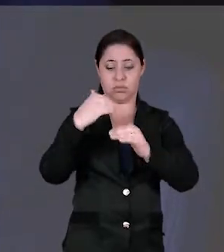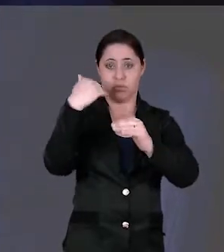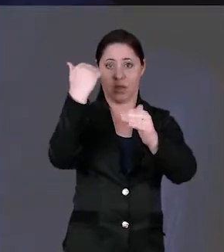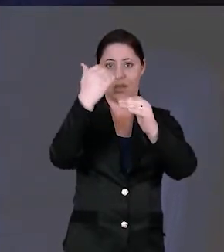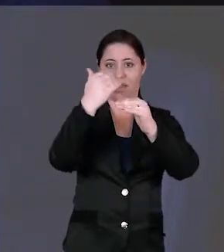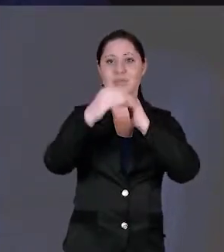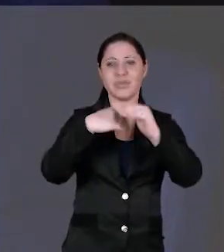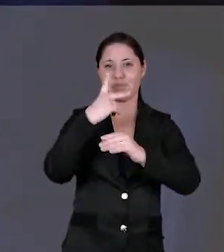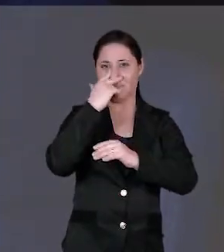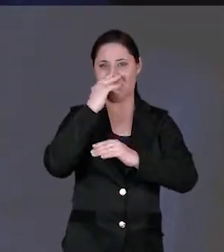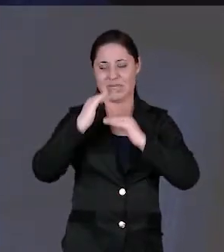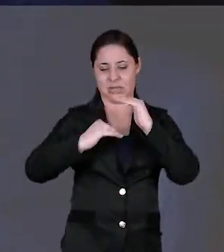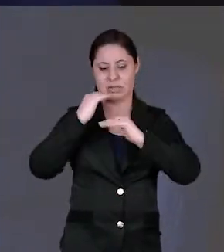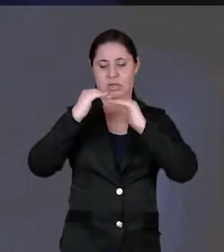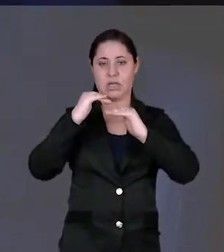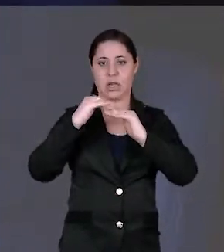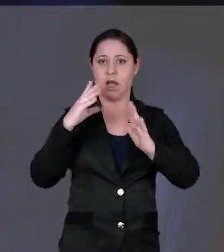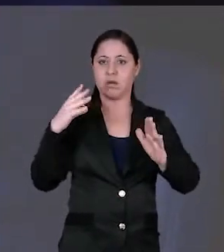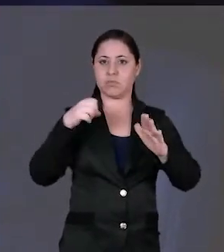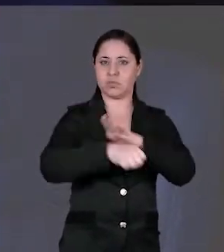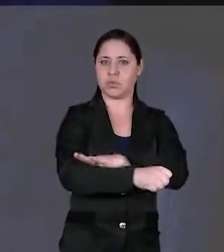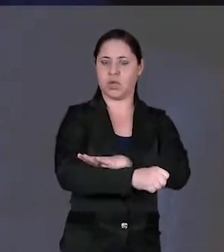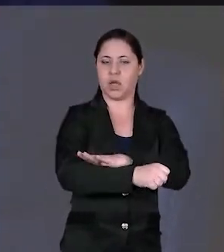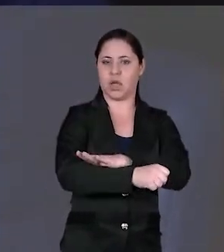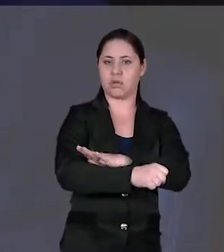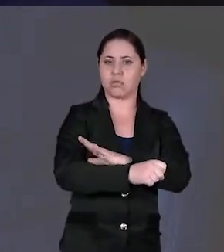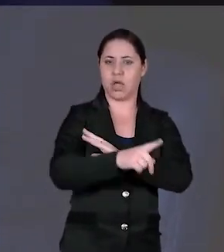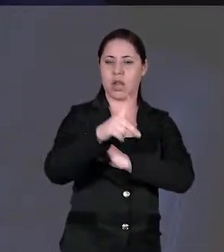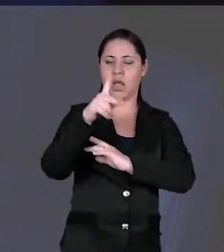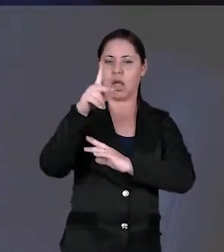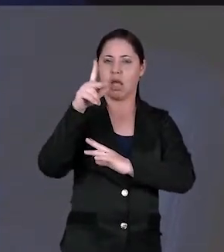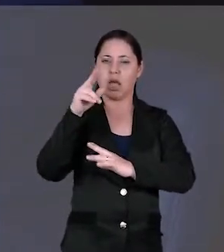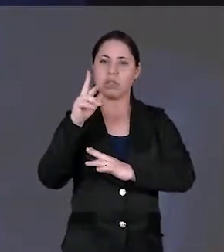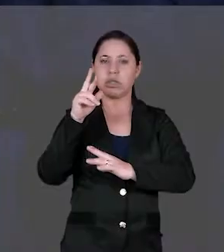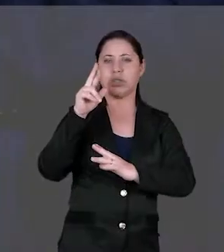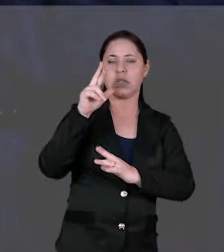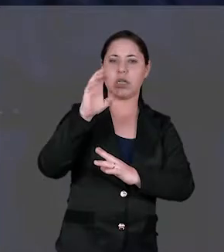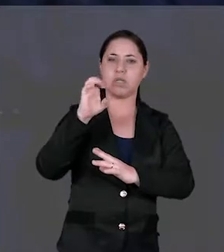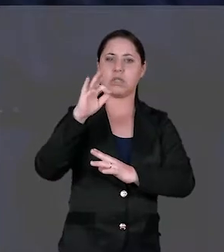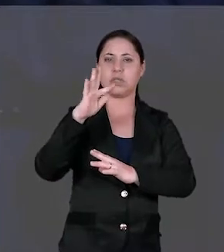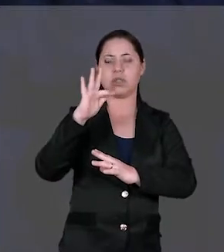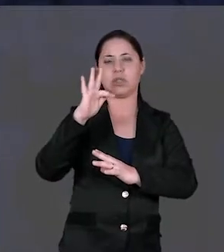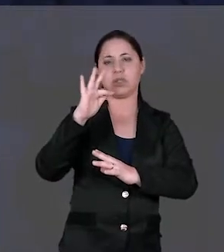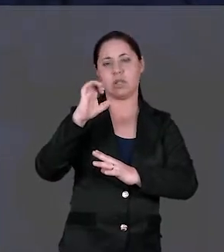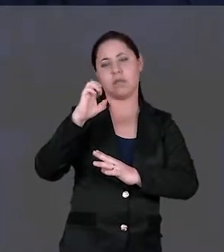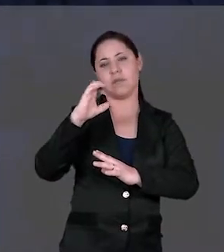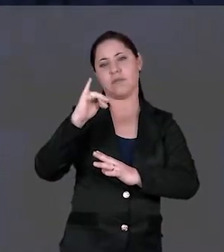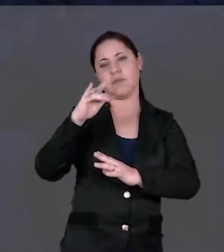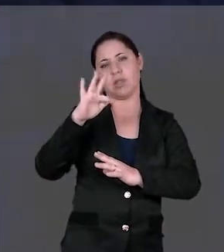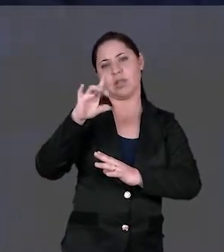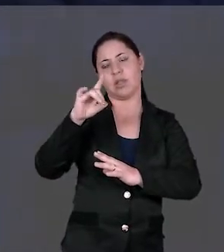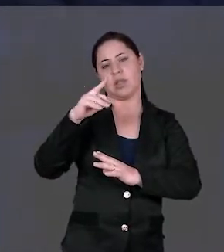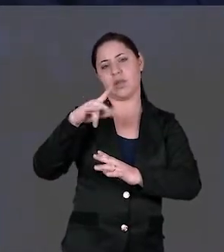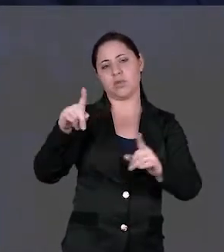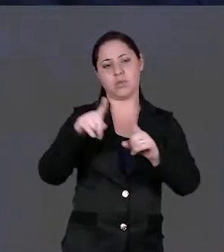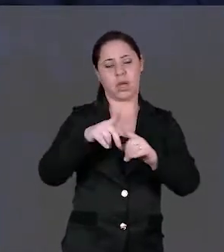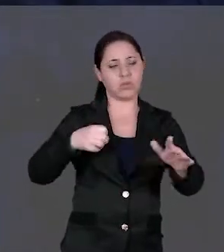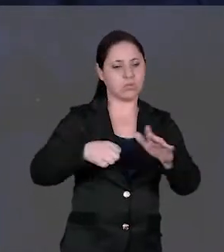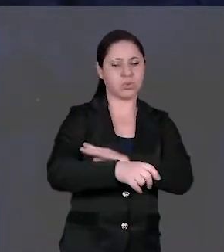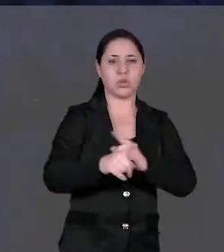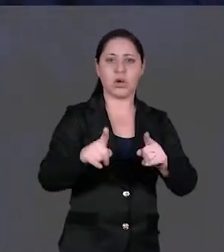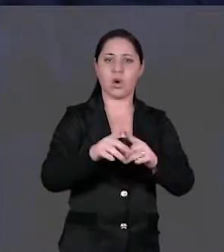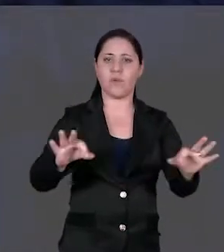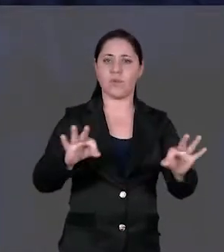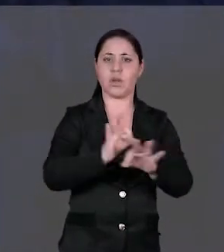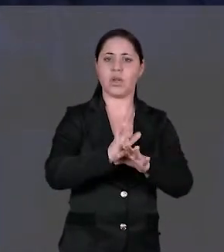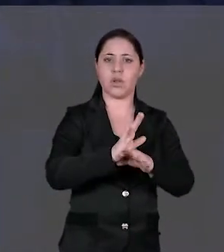pode ser comercializado do lado de cá, obviamente que obedecendo a cota, mas você compra no Brasil. Então, é um grande avanço, nós já estamos